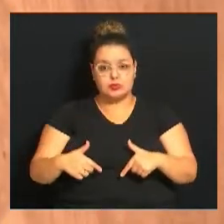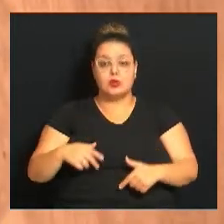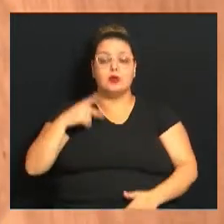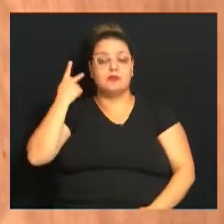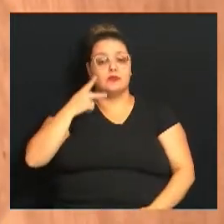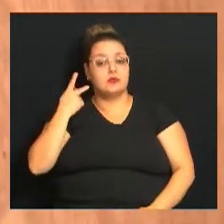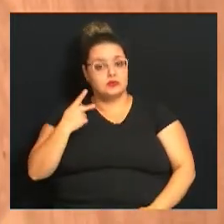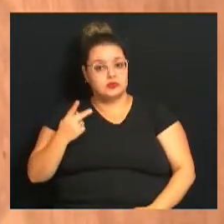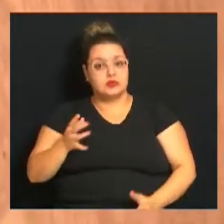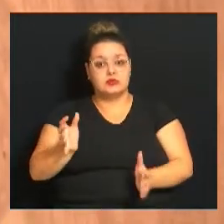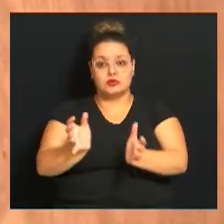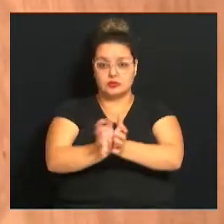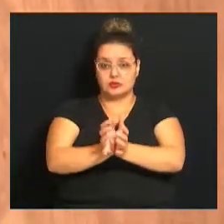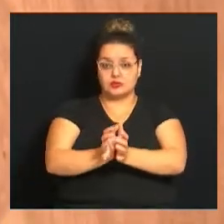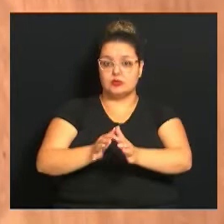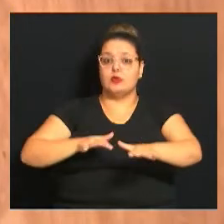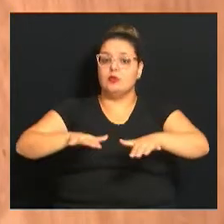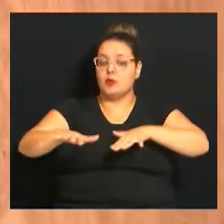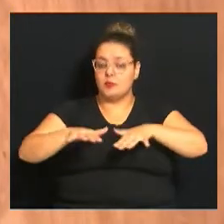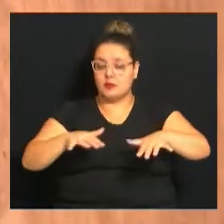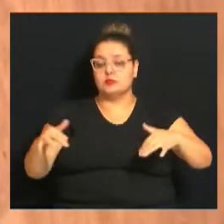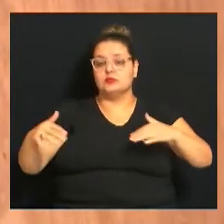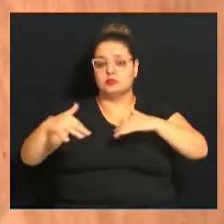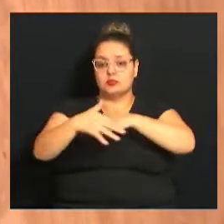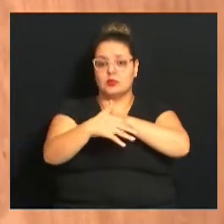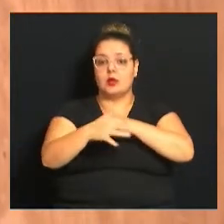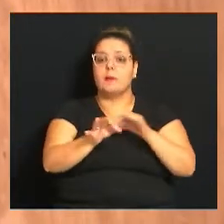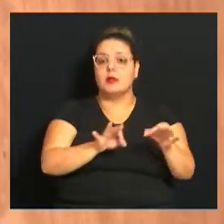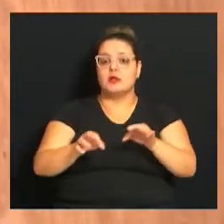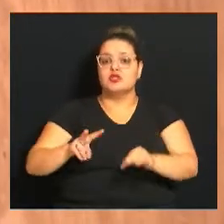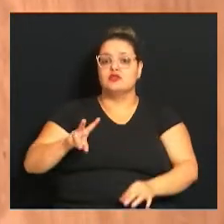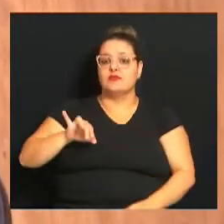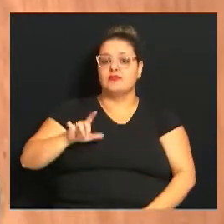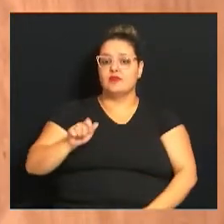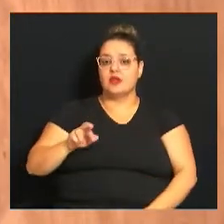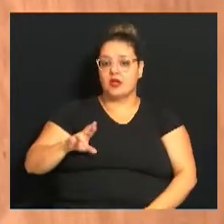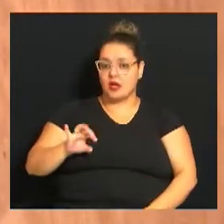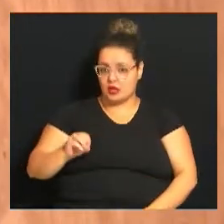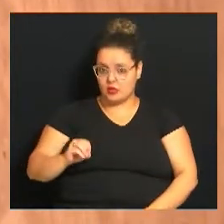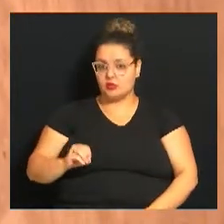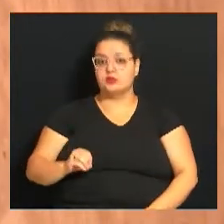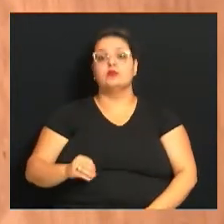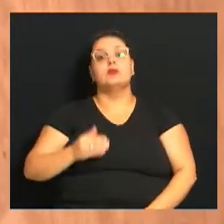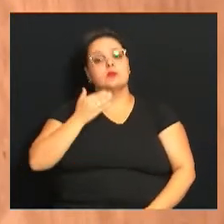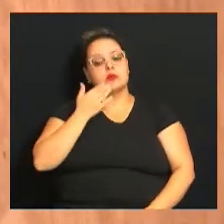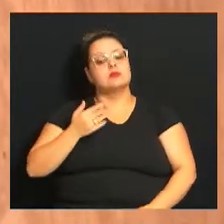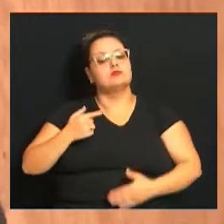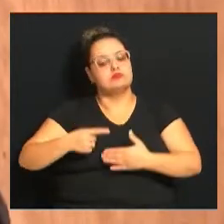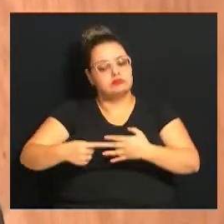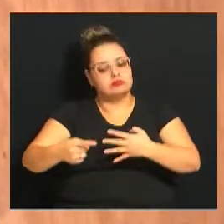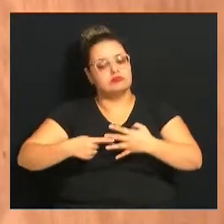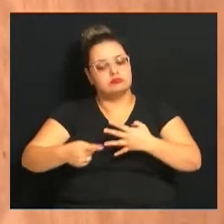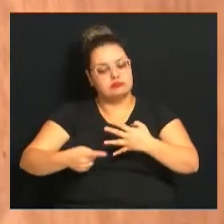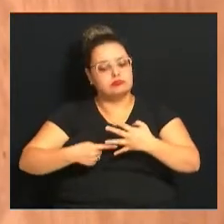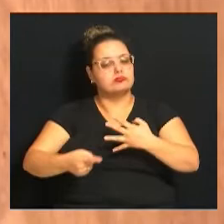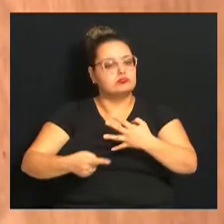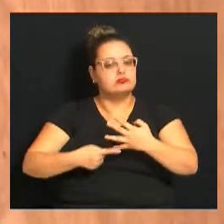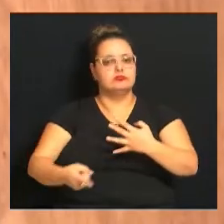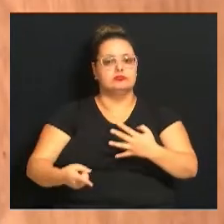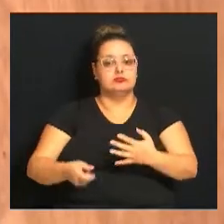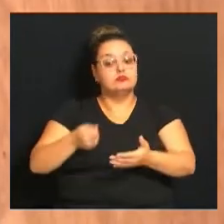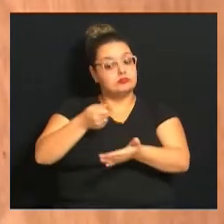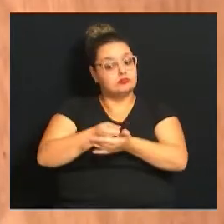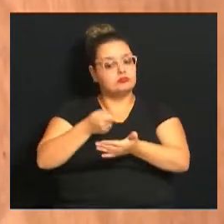da Comissão de Mobilidade Urbana e Planejamento Viário, é cobrar. Então nós vamos cobrar semanalmente para que torne esse padrão na